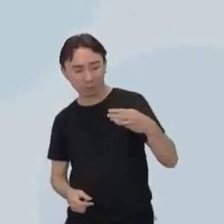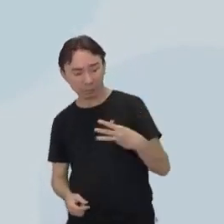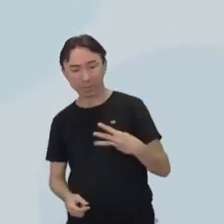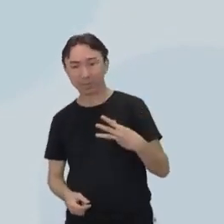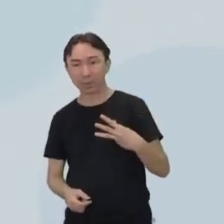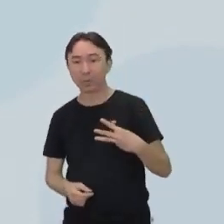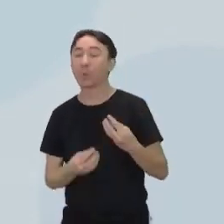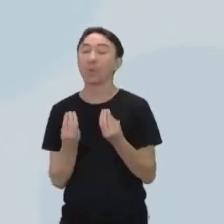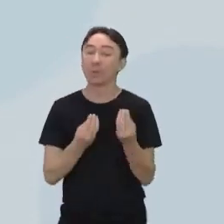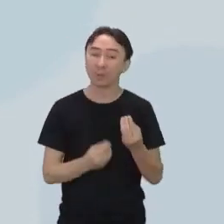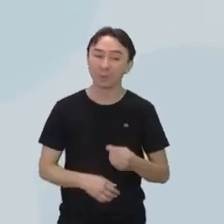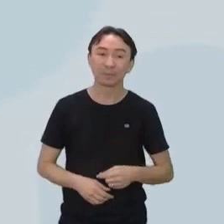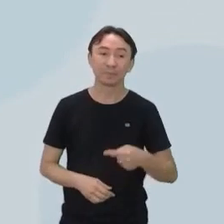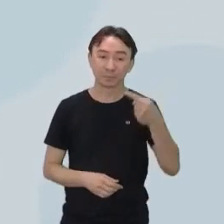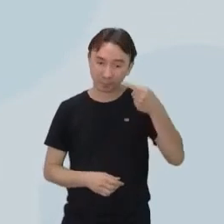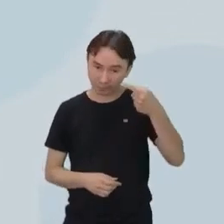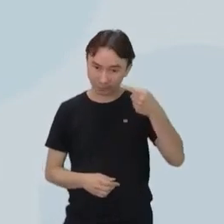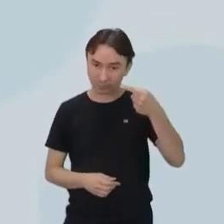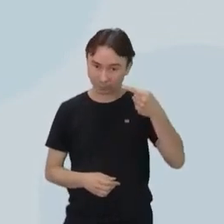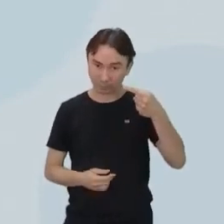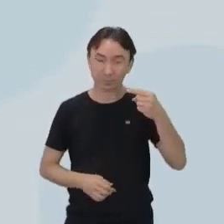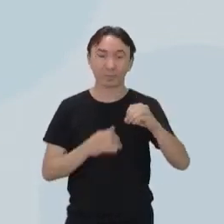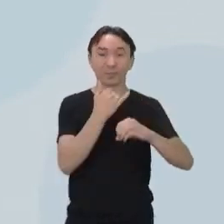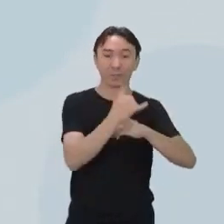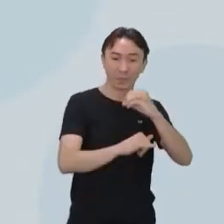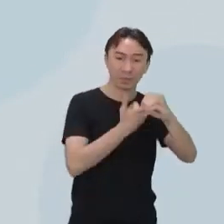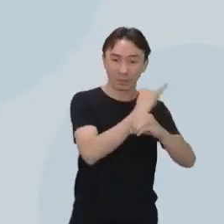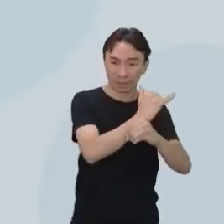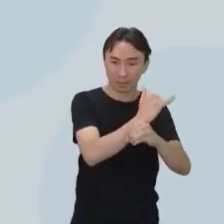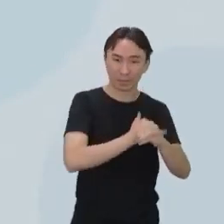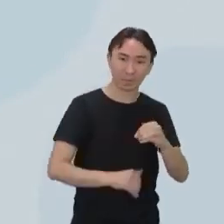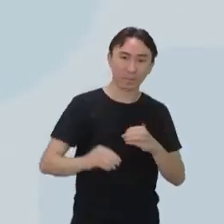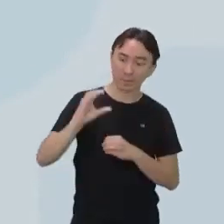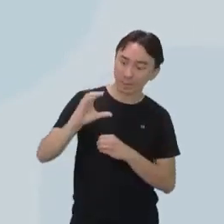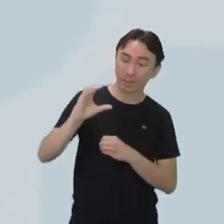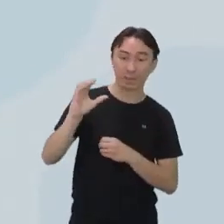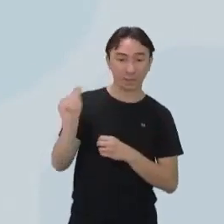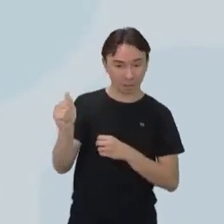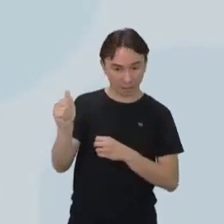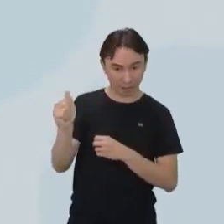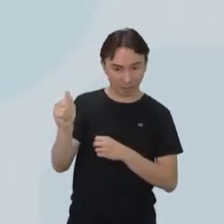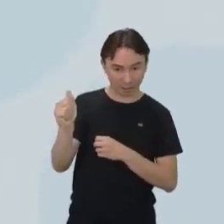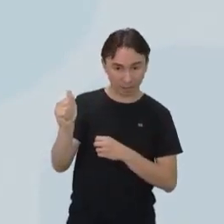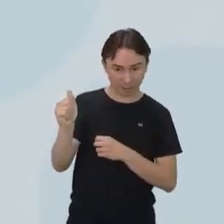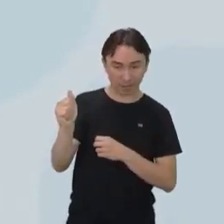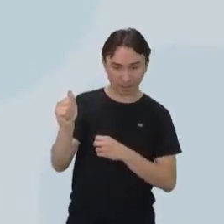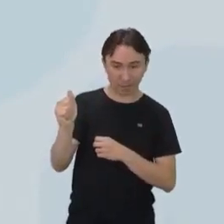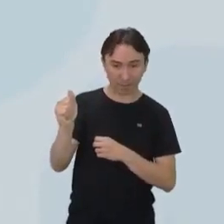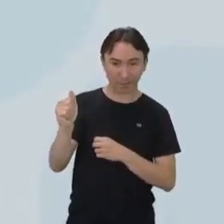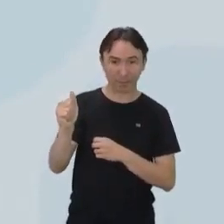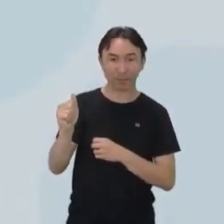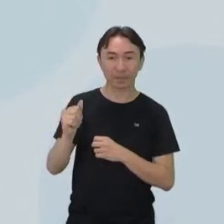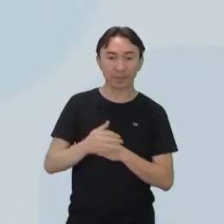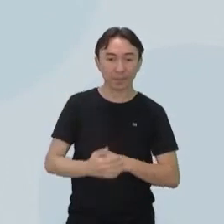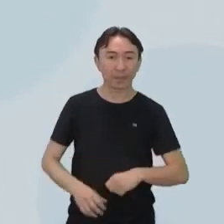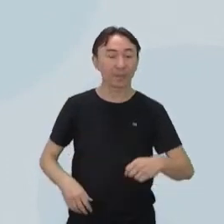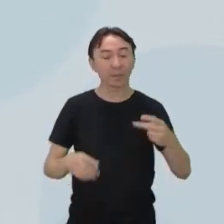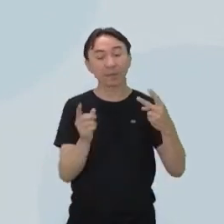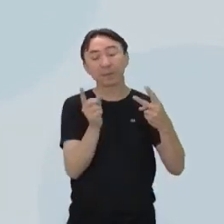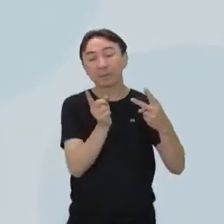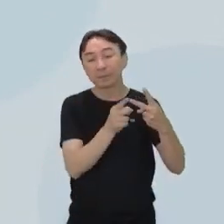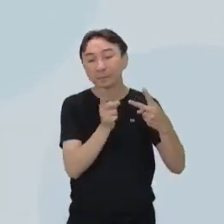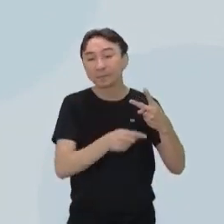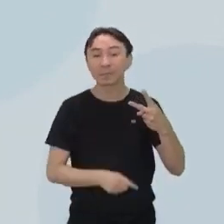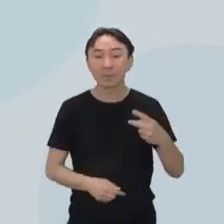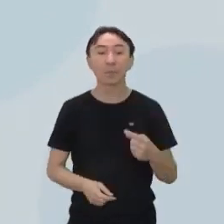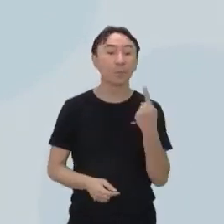para a gente? É um átomo do elemento químico cálcio, cujo símbolo é o Ca, né? Isso, perfeito.